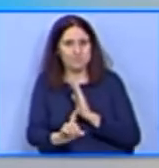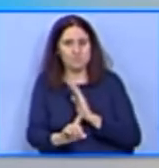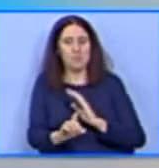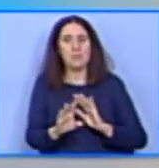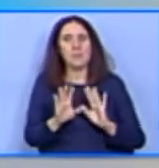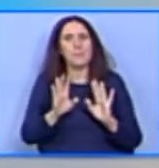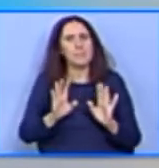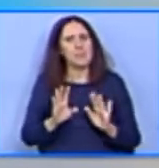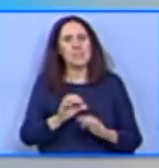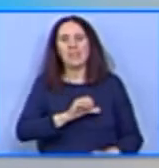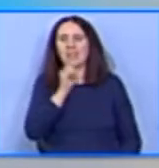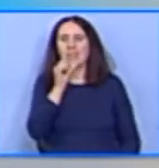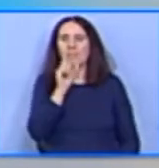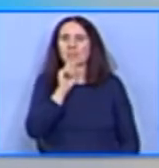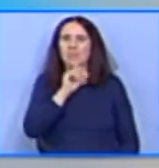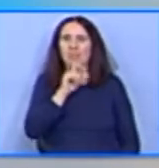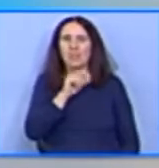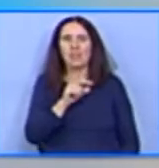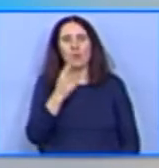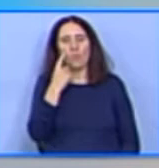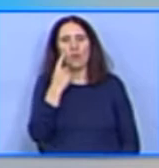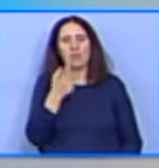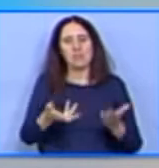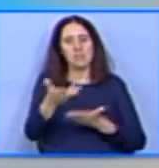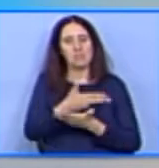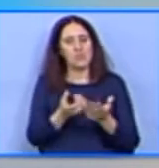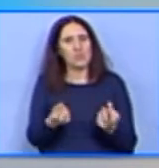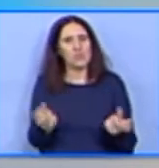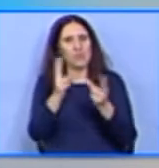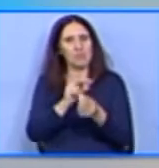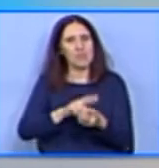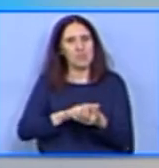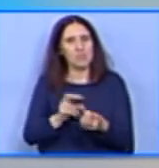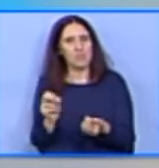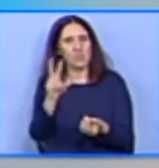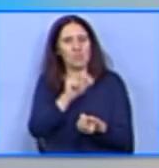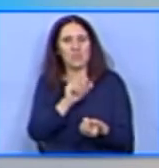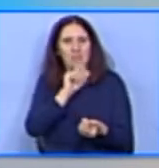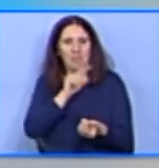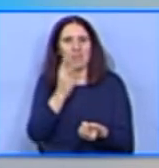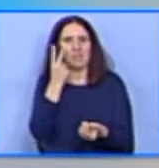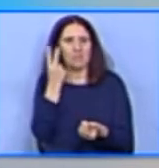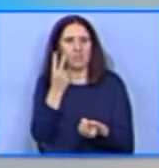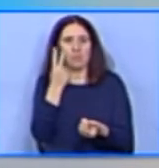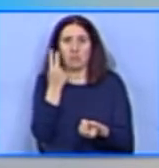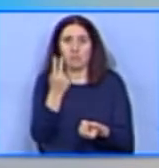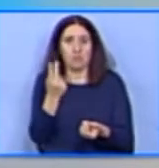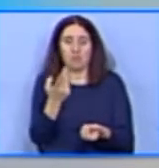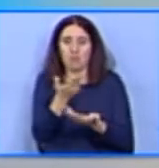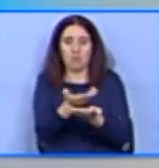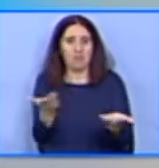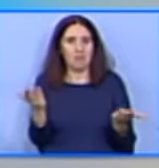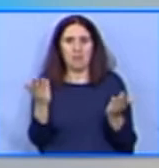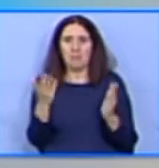possibilidade, mas há sempre a possibilidade de introduzir novas dinâmicas, novos ritmos que permitam fruir a vida. E fruir a vida às vezes nas suas coisas